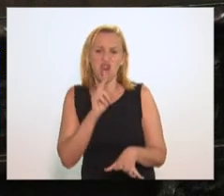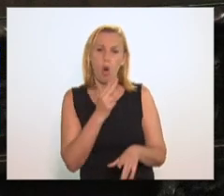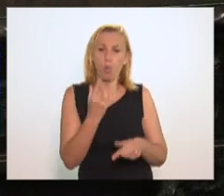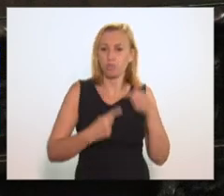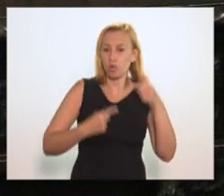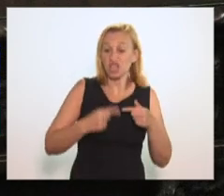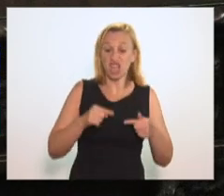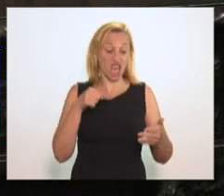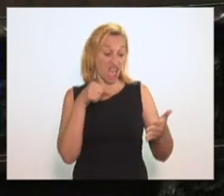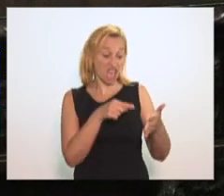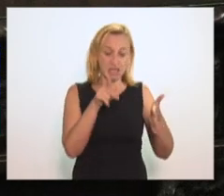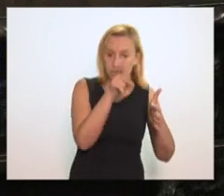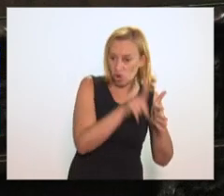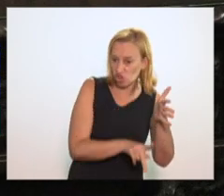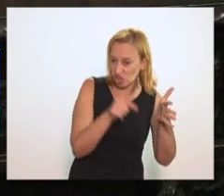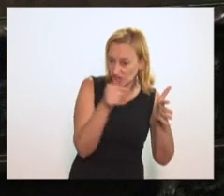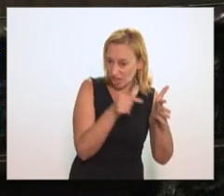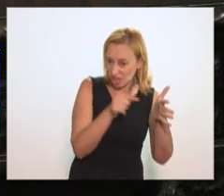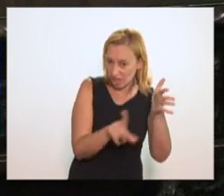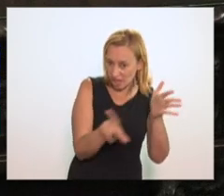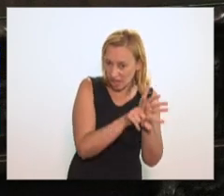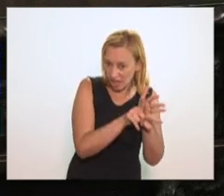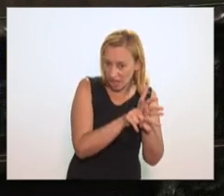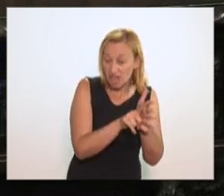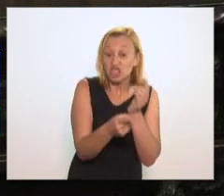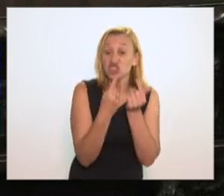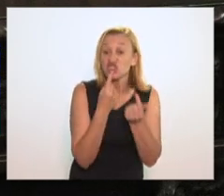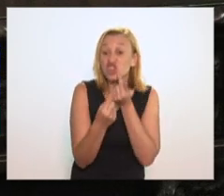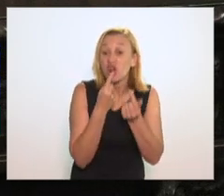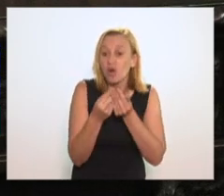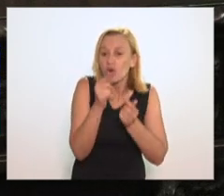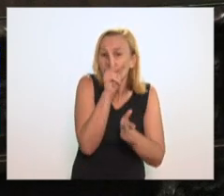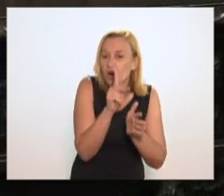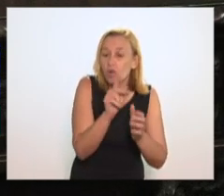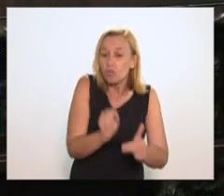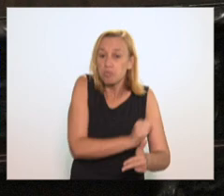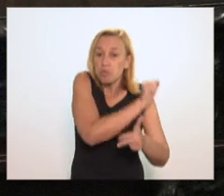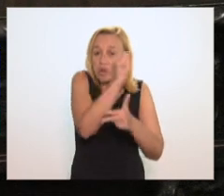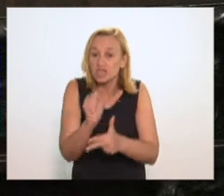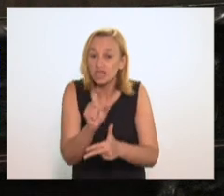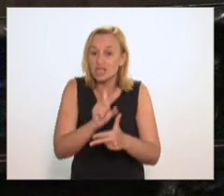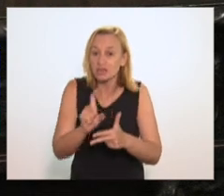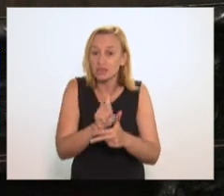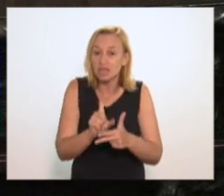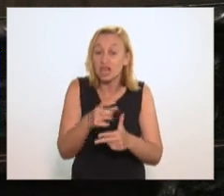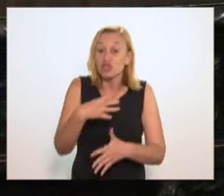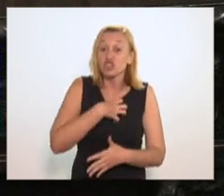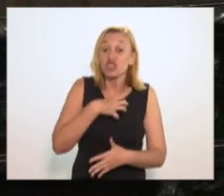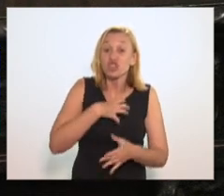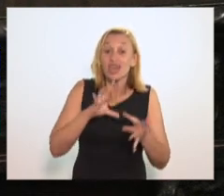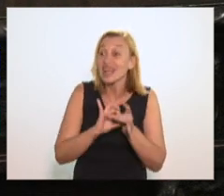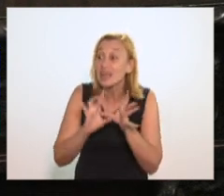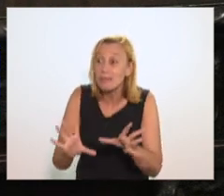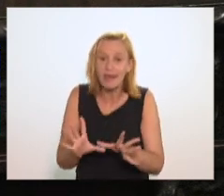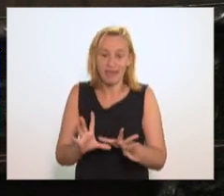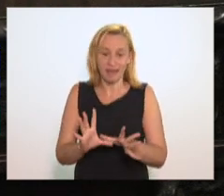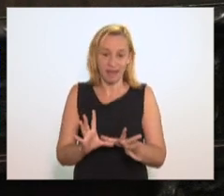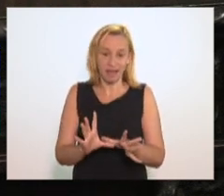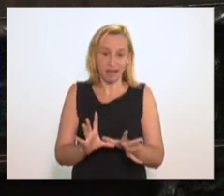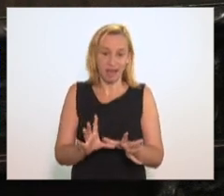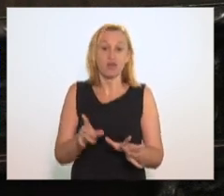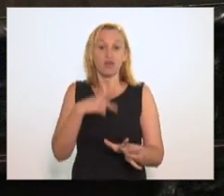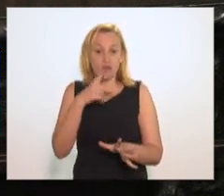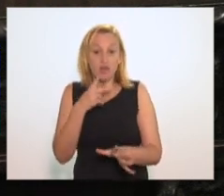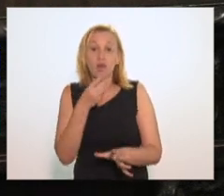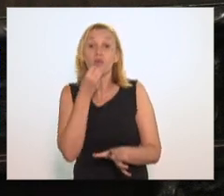este projeto de lei trata de dialogar com o poder executivo no sentido no de autorizá-lo como disse muito bem